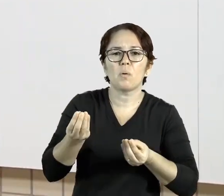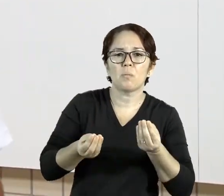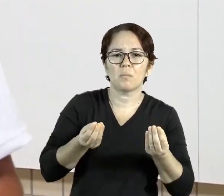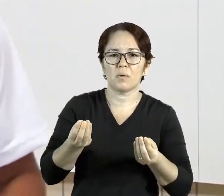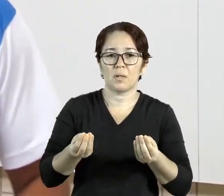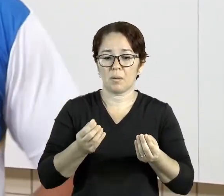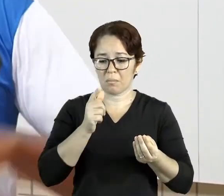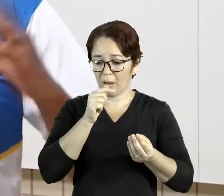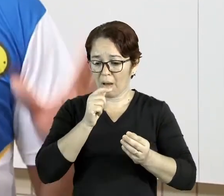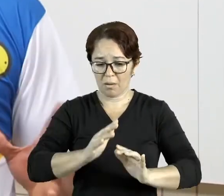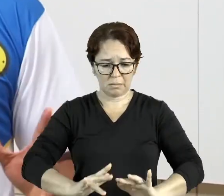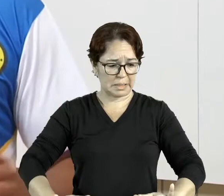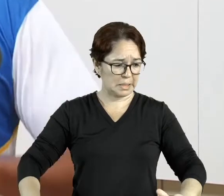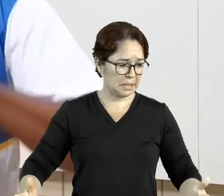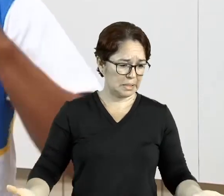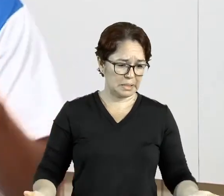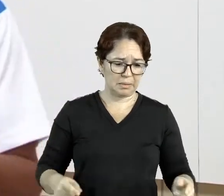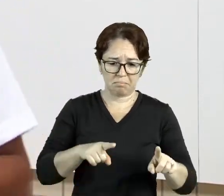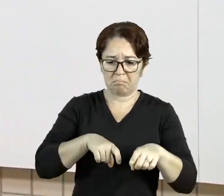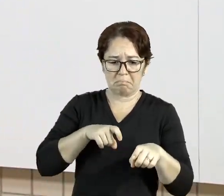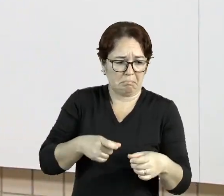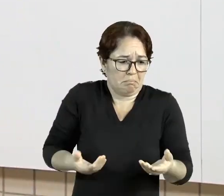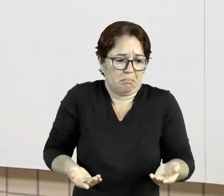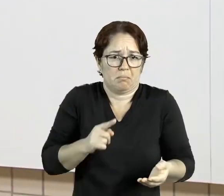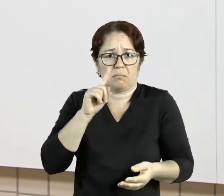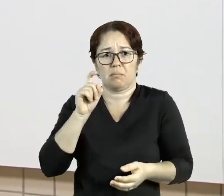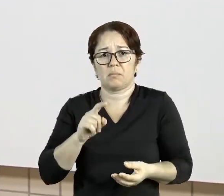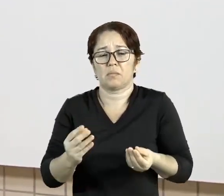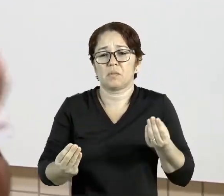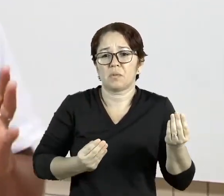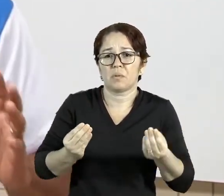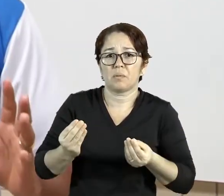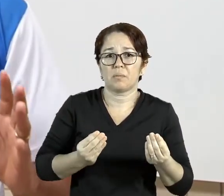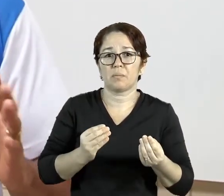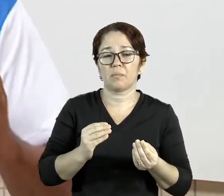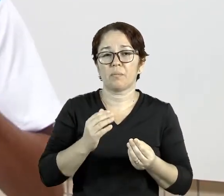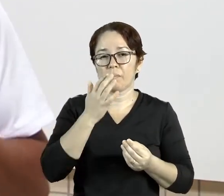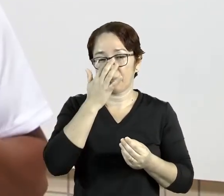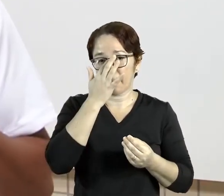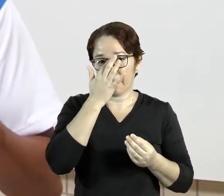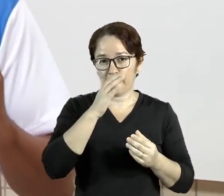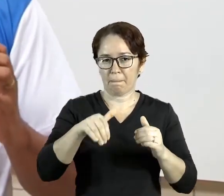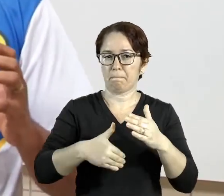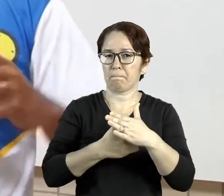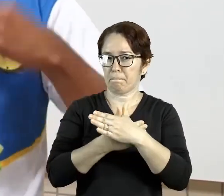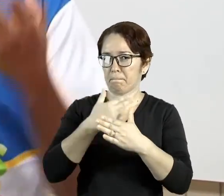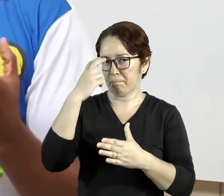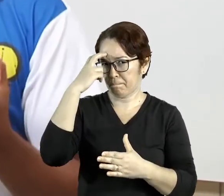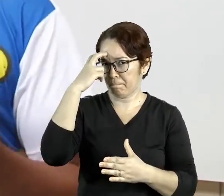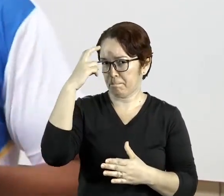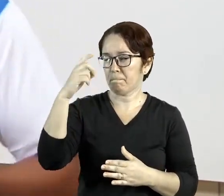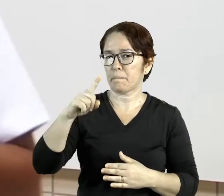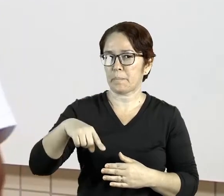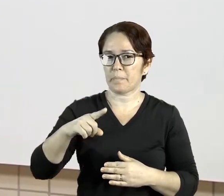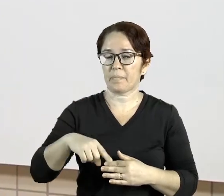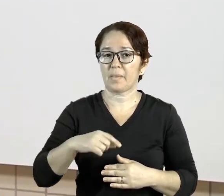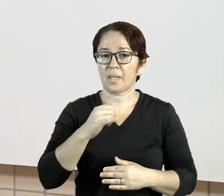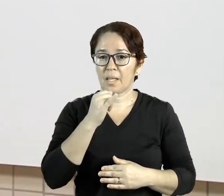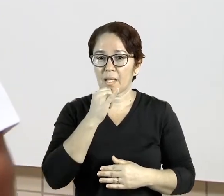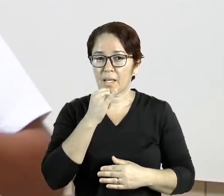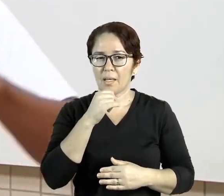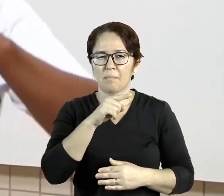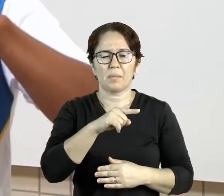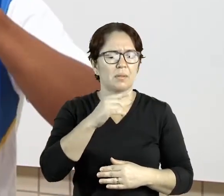lago? Em cima de um lago. Gente, é muito simples. Os astecas, eles eram muito astutos. Veja bem, quem entendia de plantação era